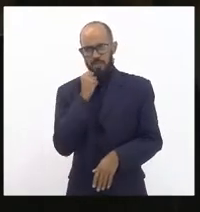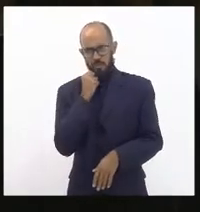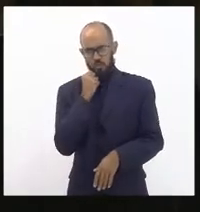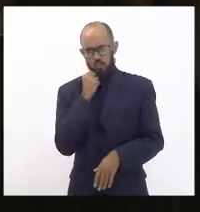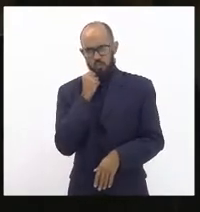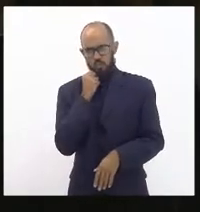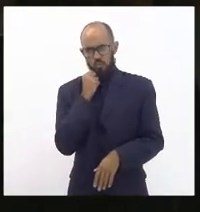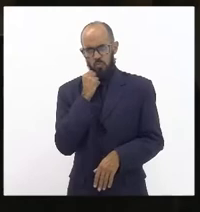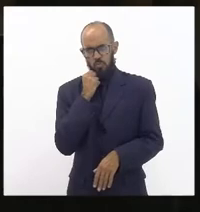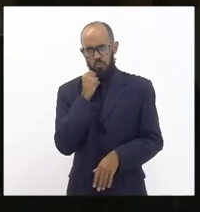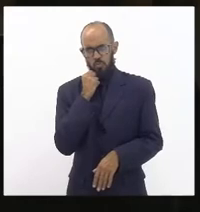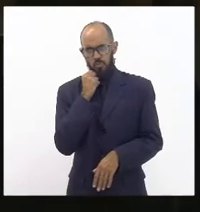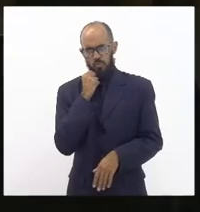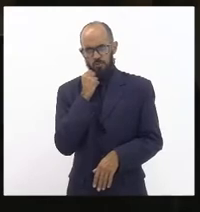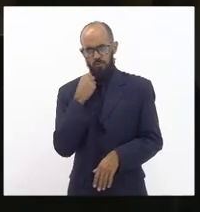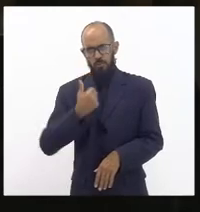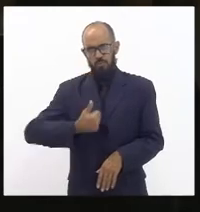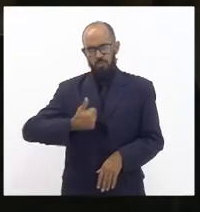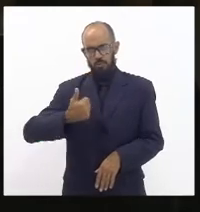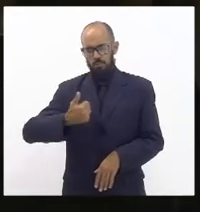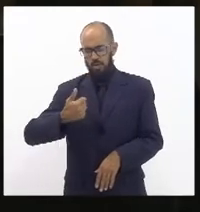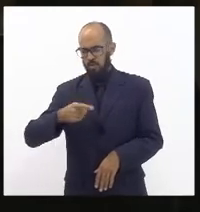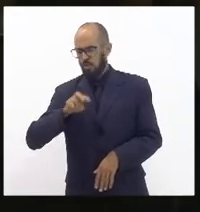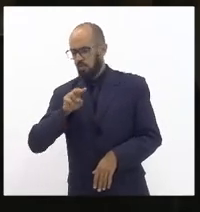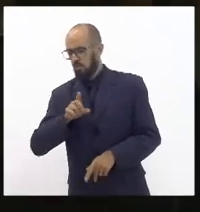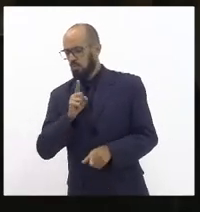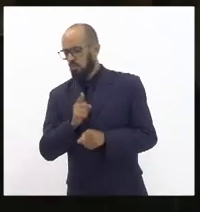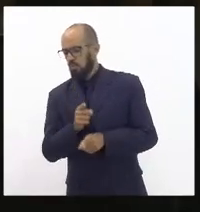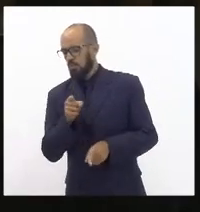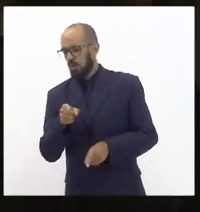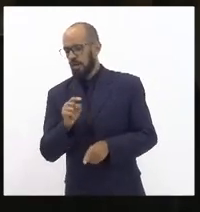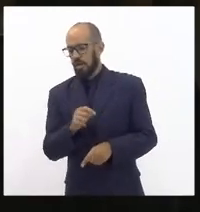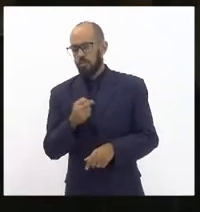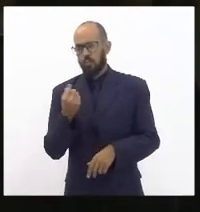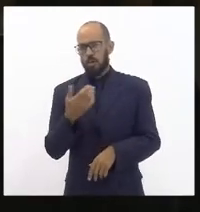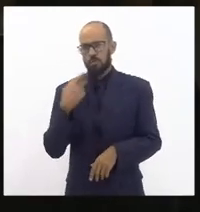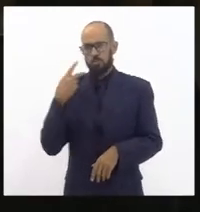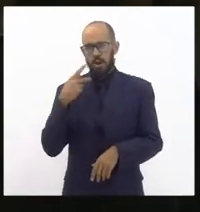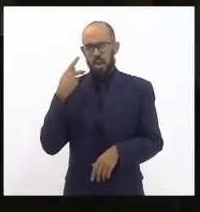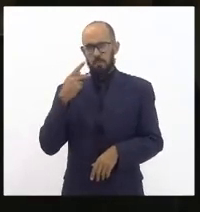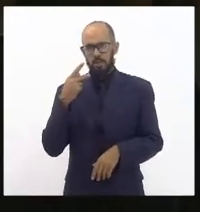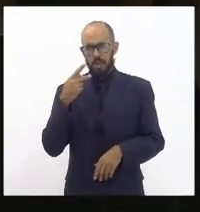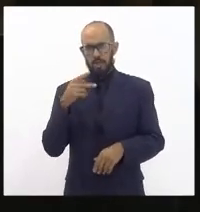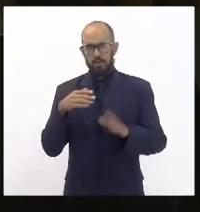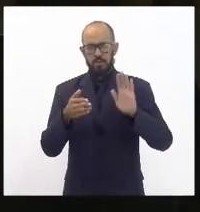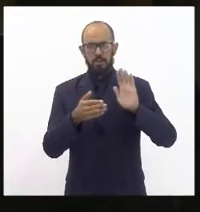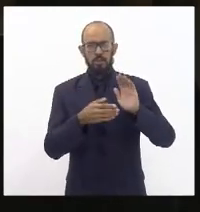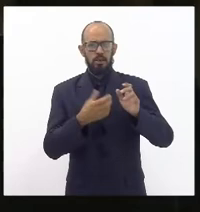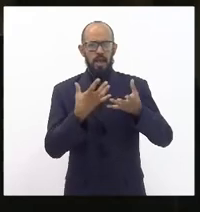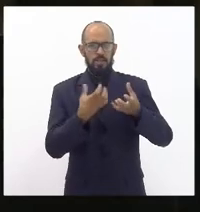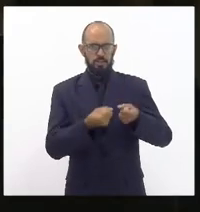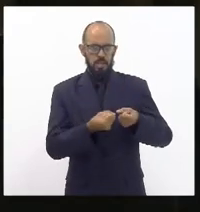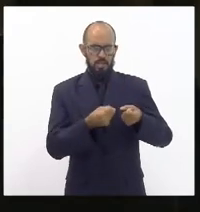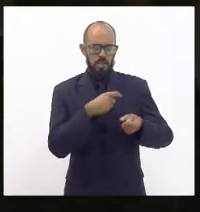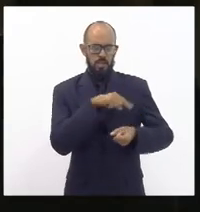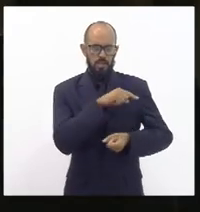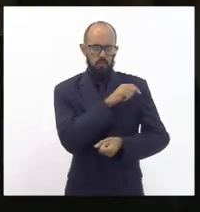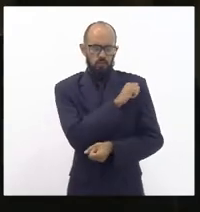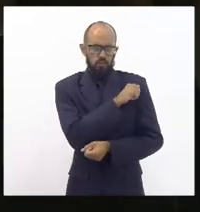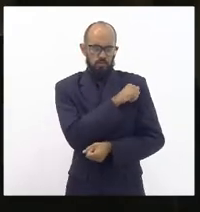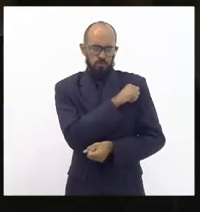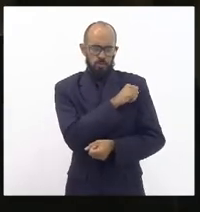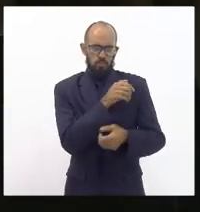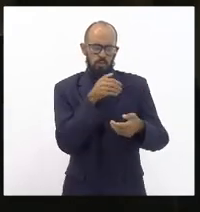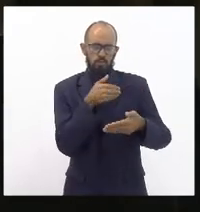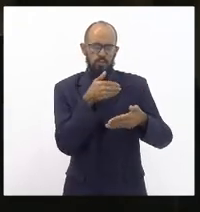fiscalizar a primeira coisa que eu me deparei que quando um parlamentar ele se propõe a fiscalizar quando você chega